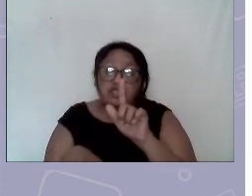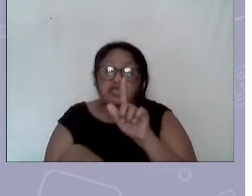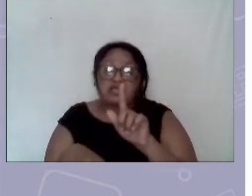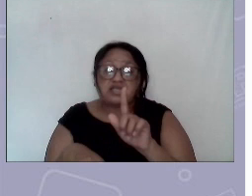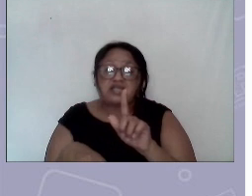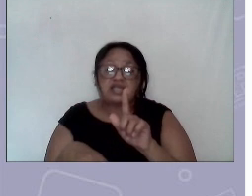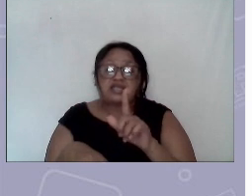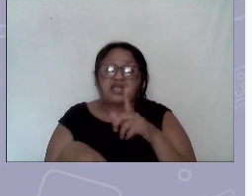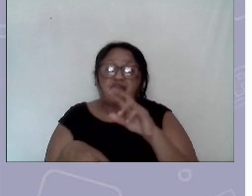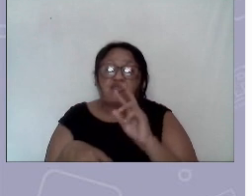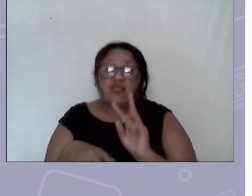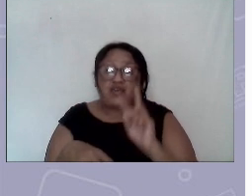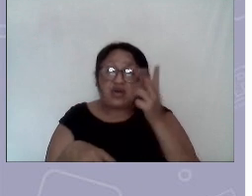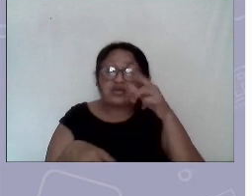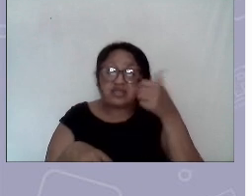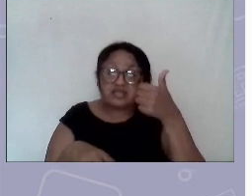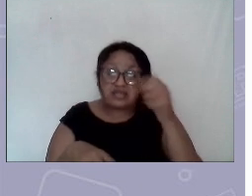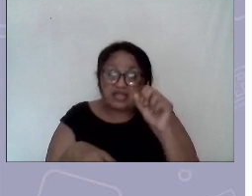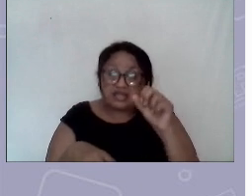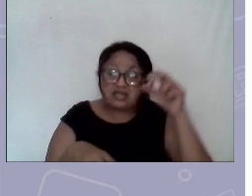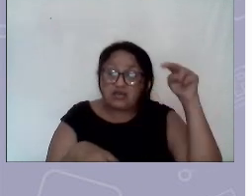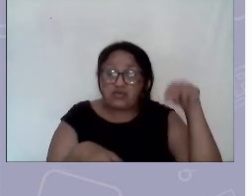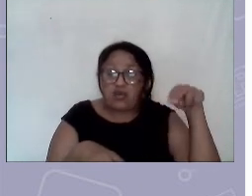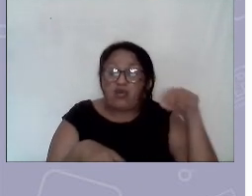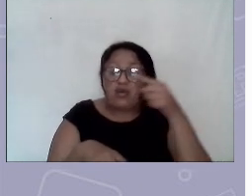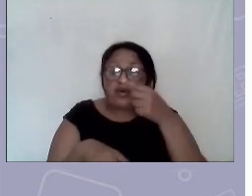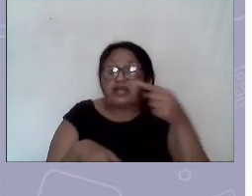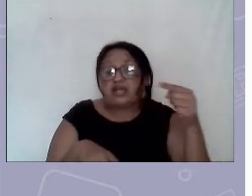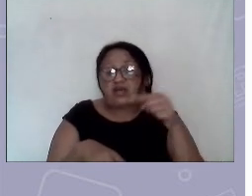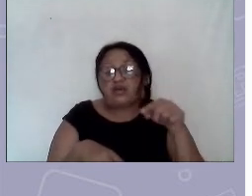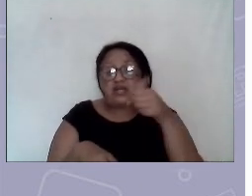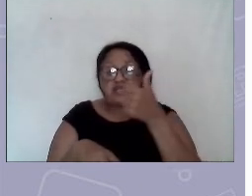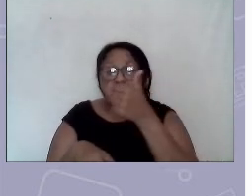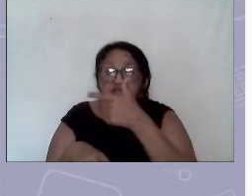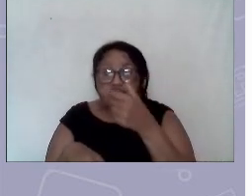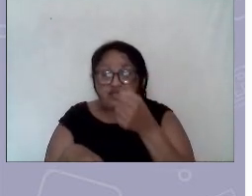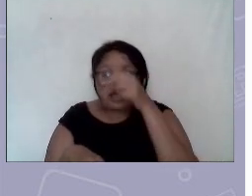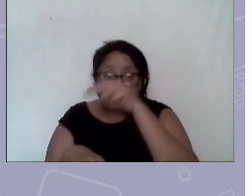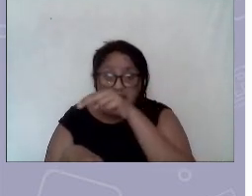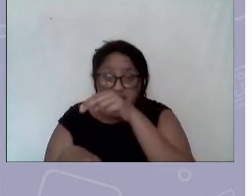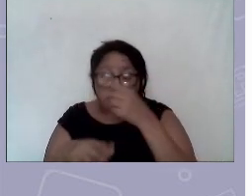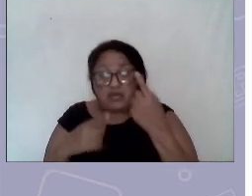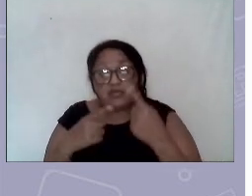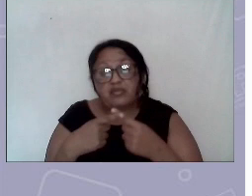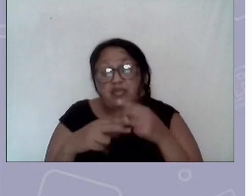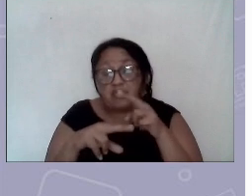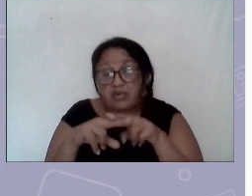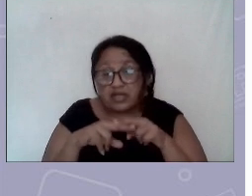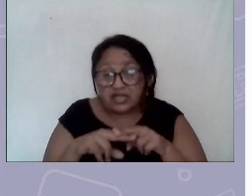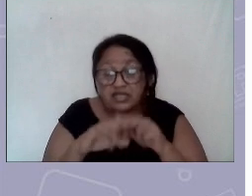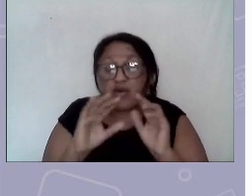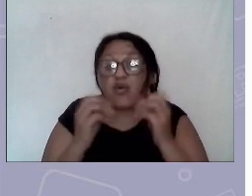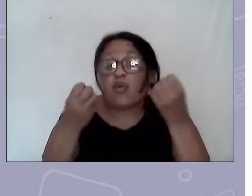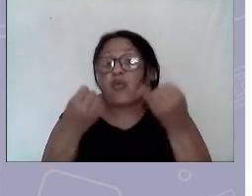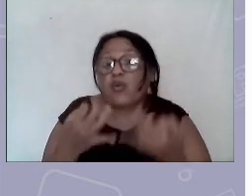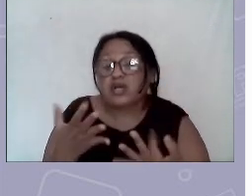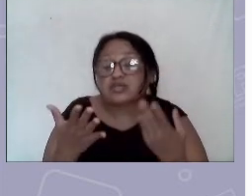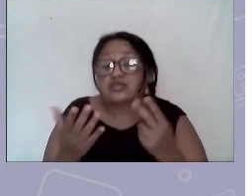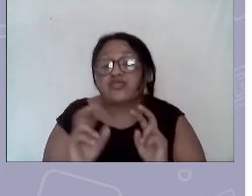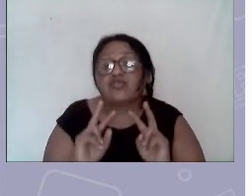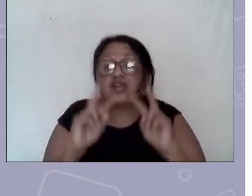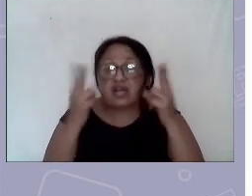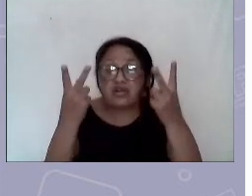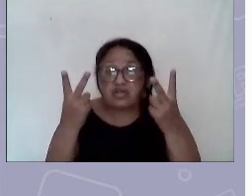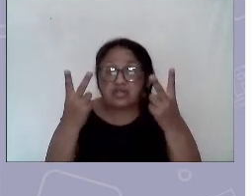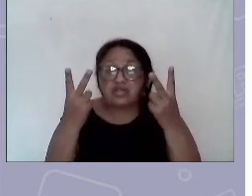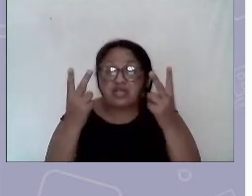vale 120 ok 120 newtons e portanto quanto vale a força de atrito a força de